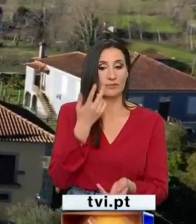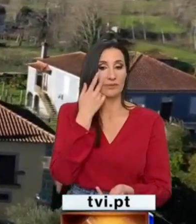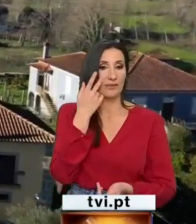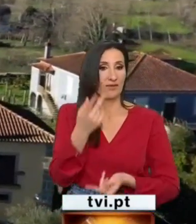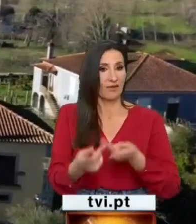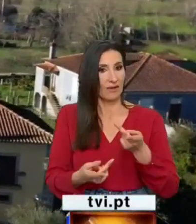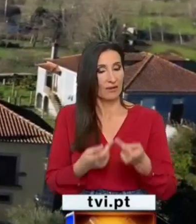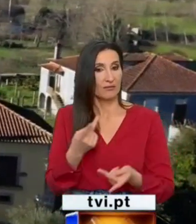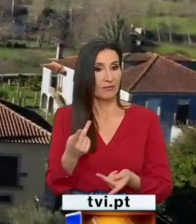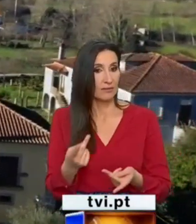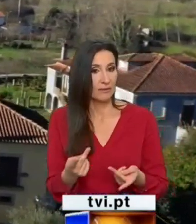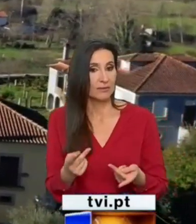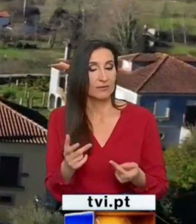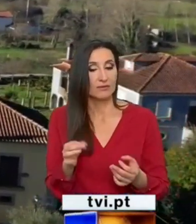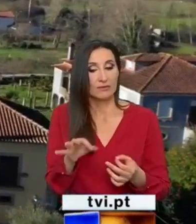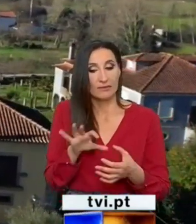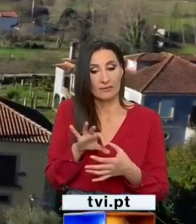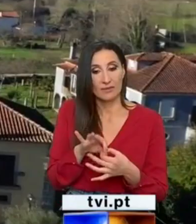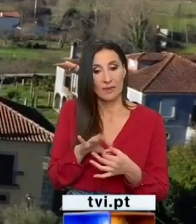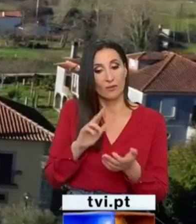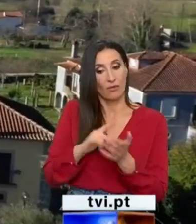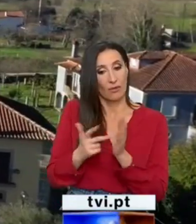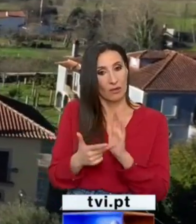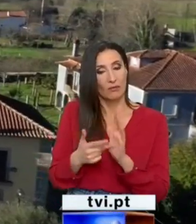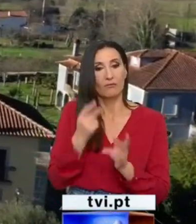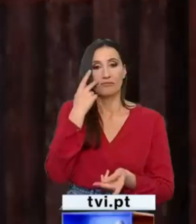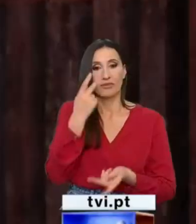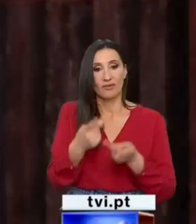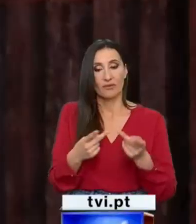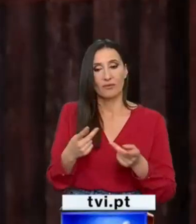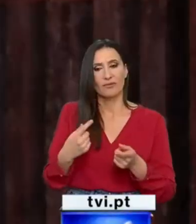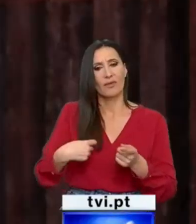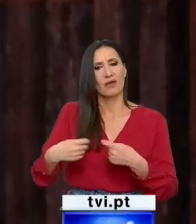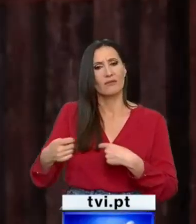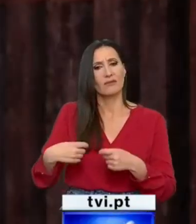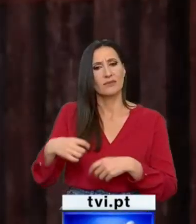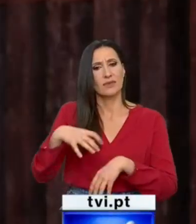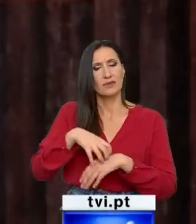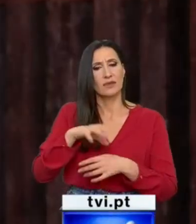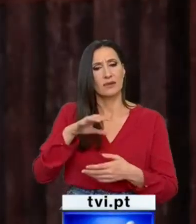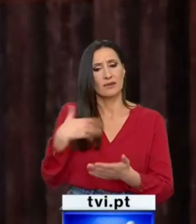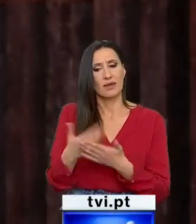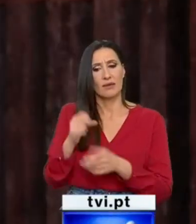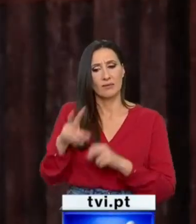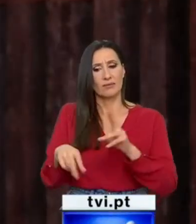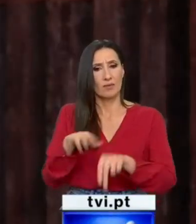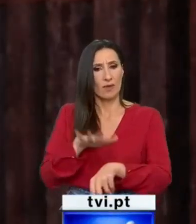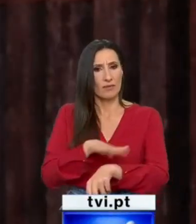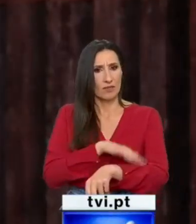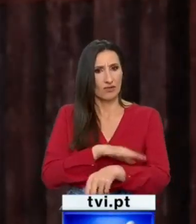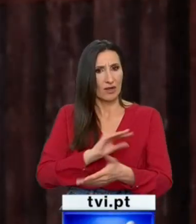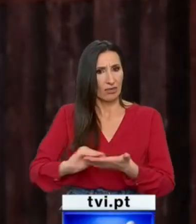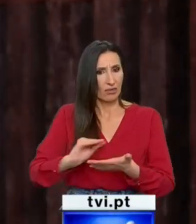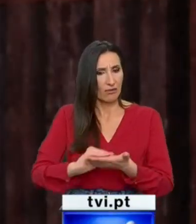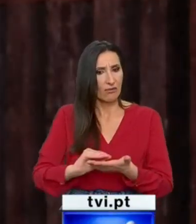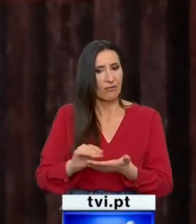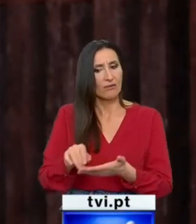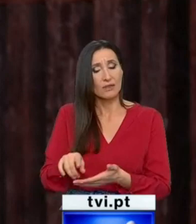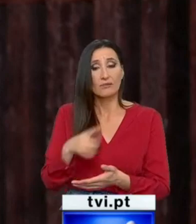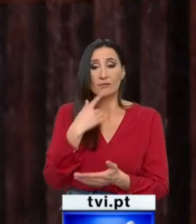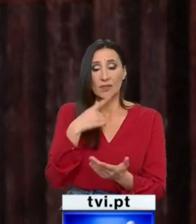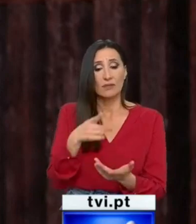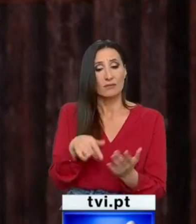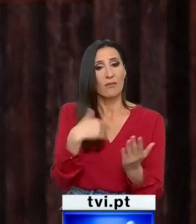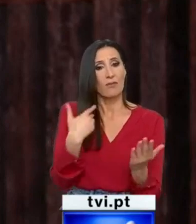avaliada sob o ponto de vista técnico pela Agência para a Modernização Administrativa, que a